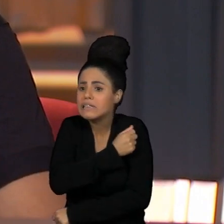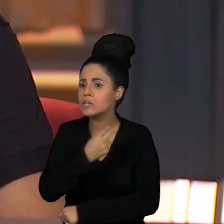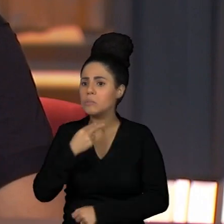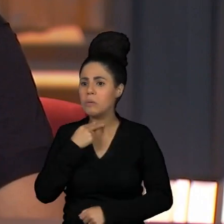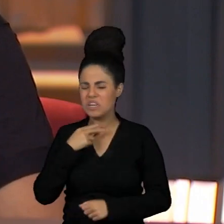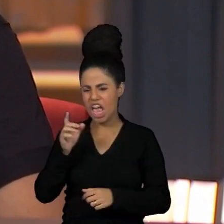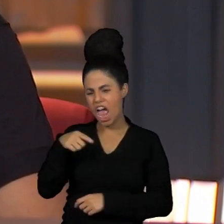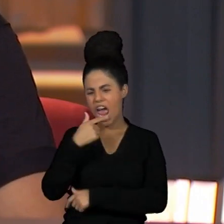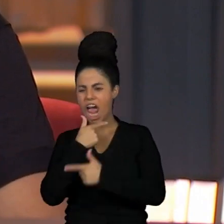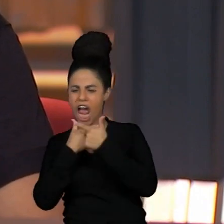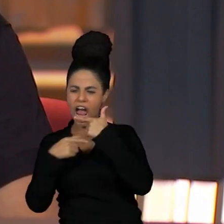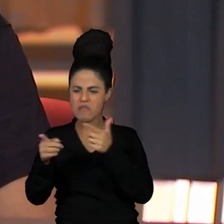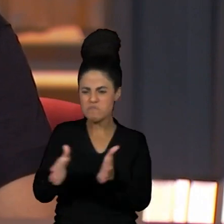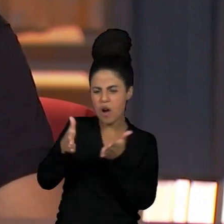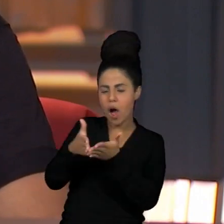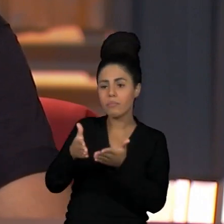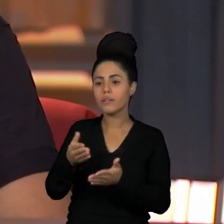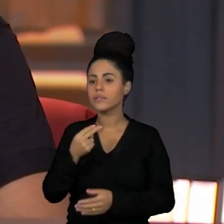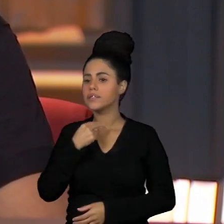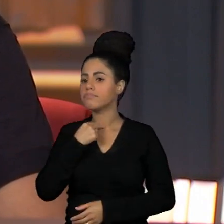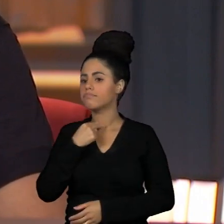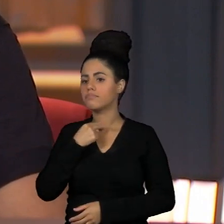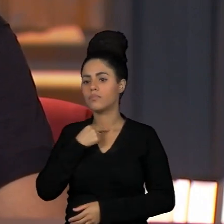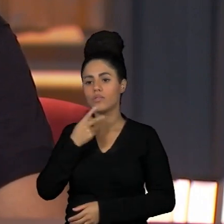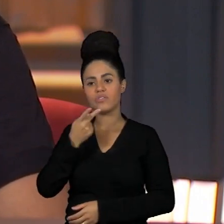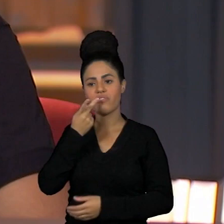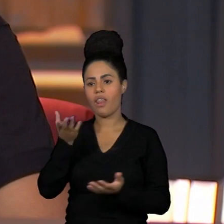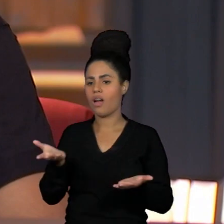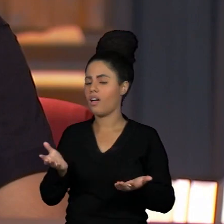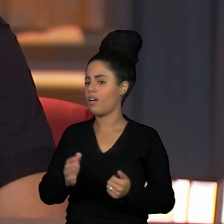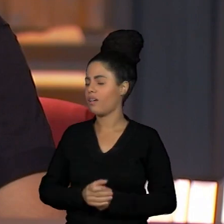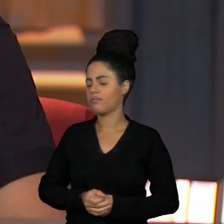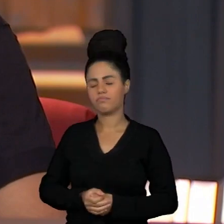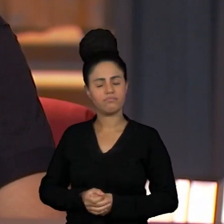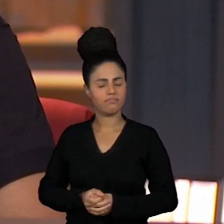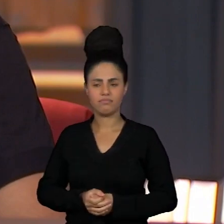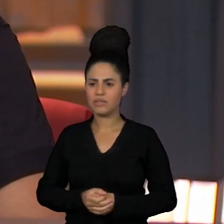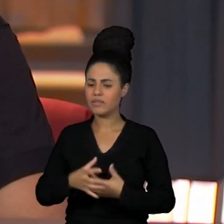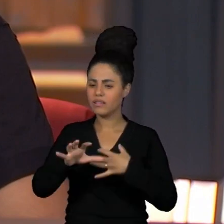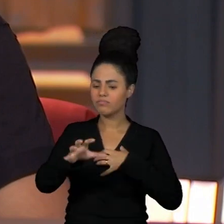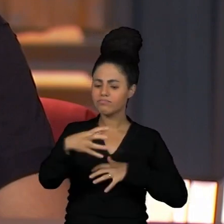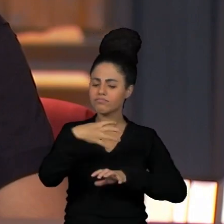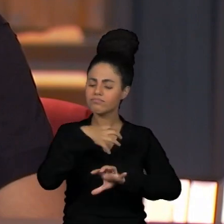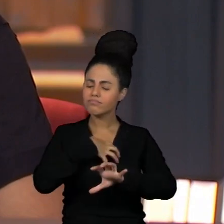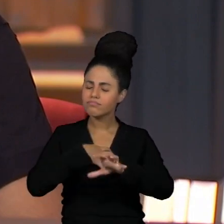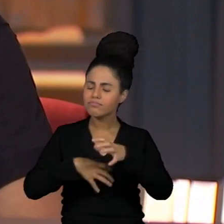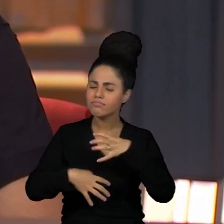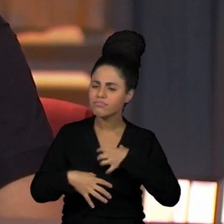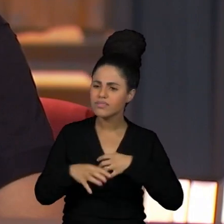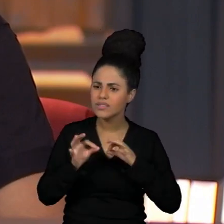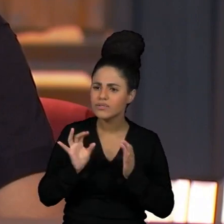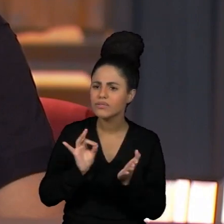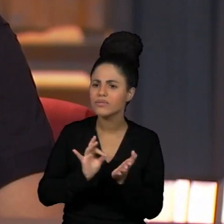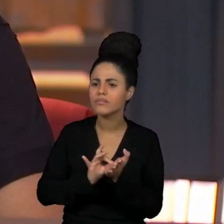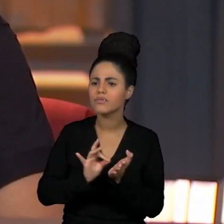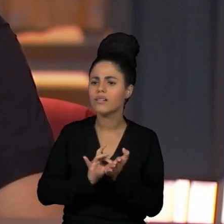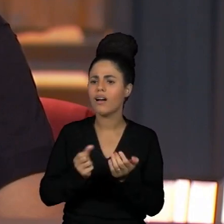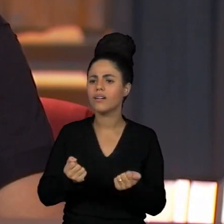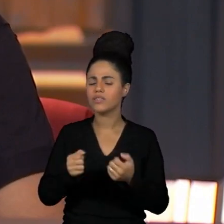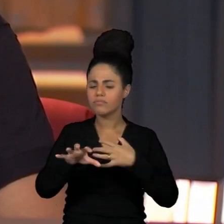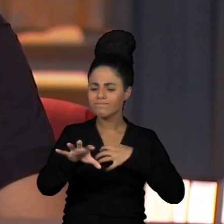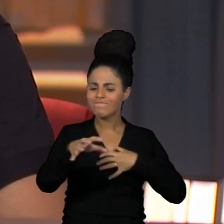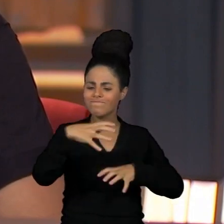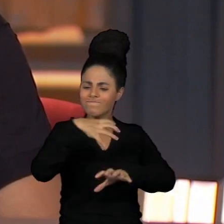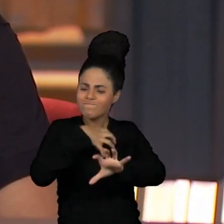primeira coisa. E segundo, que eu acho que quando a gente começa a ter uma empatia, a gente se coloca no lugar da